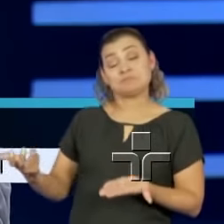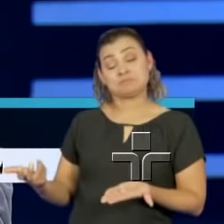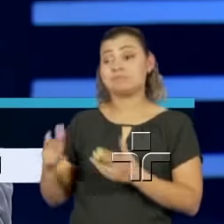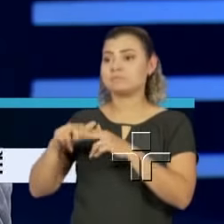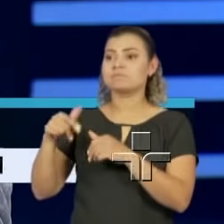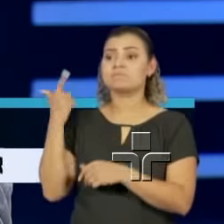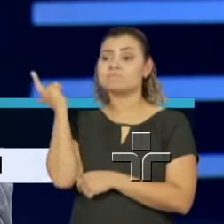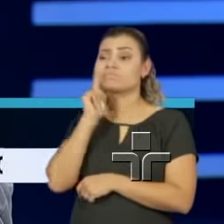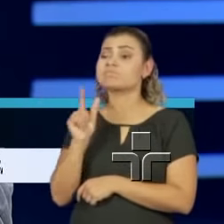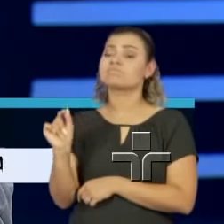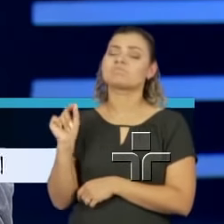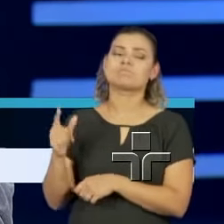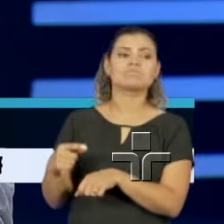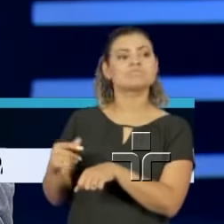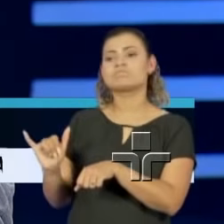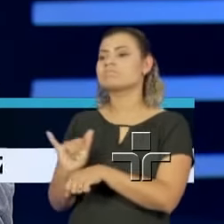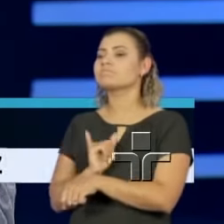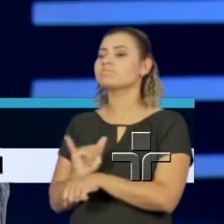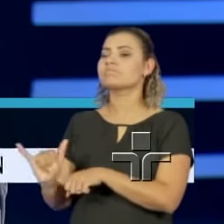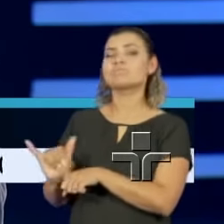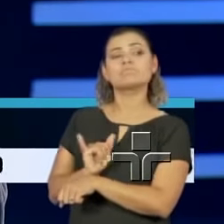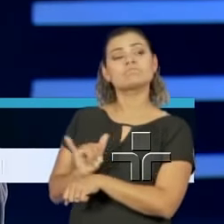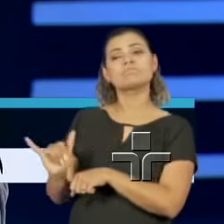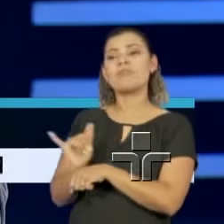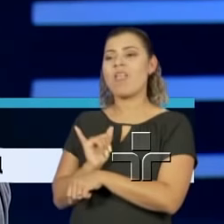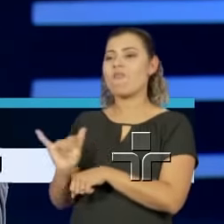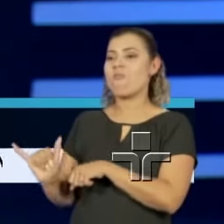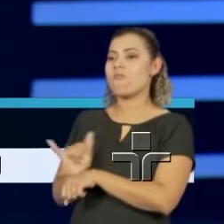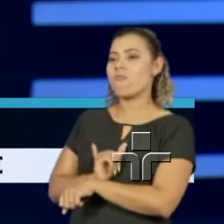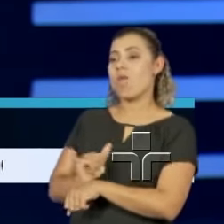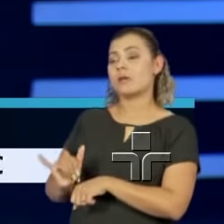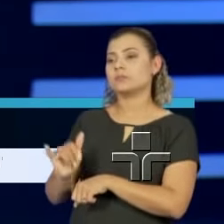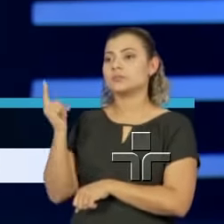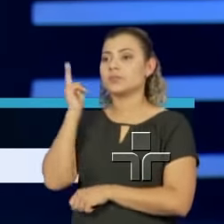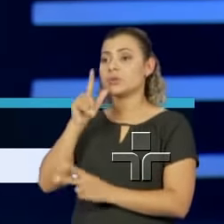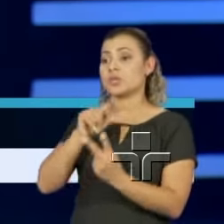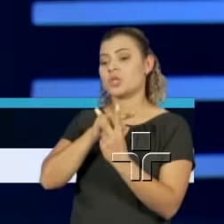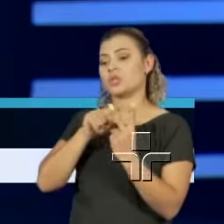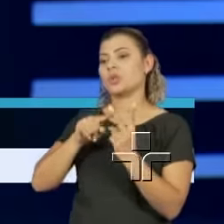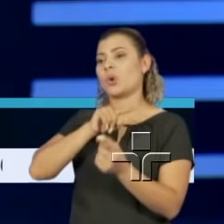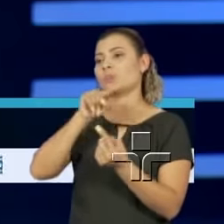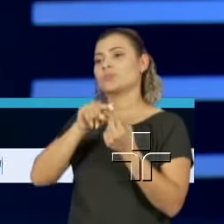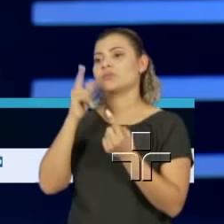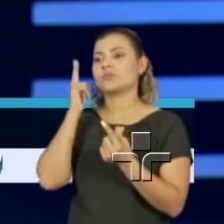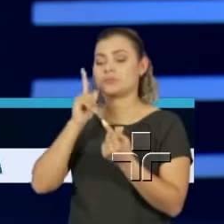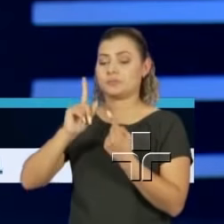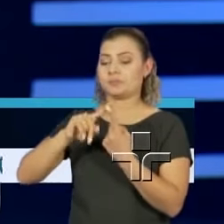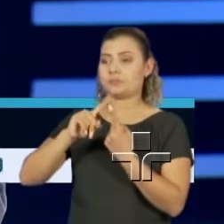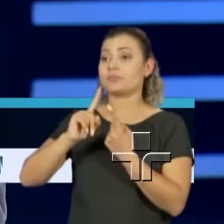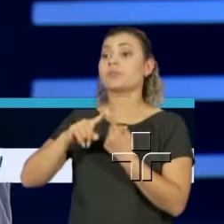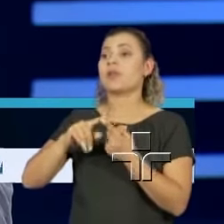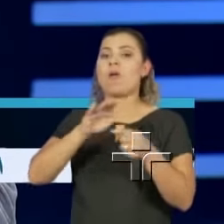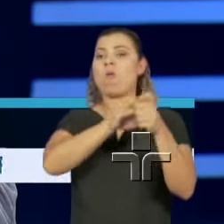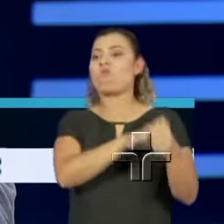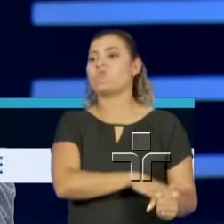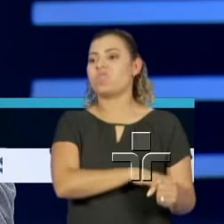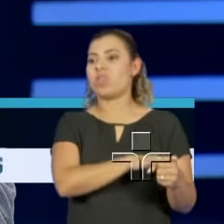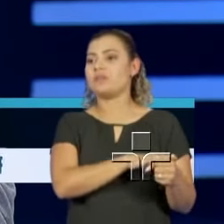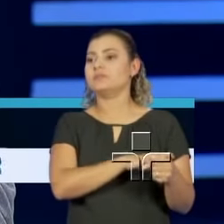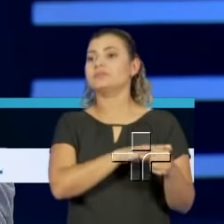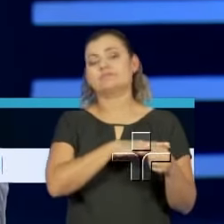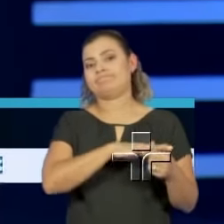conseguiu, né, uma ação estratégica, conseguiu produzir dois objetivos importantes. Primeiro, eliminar um